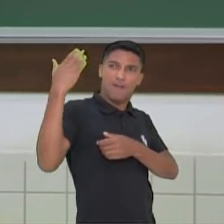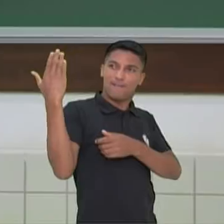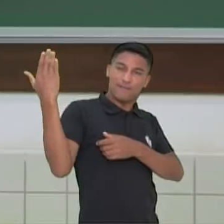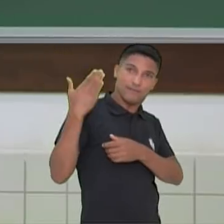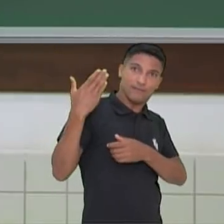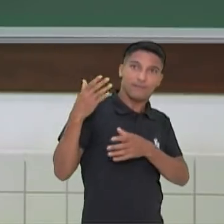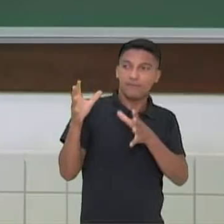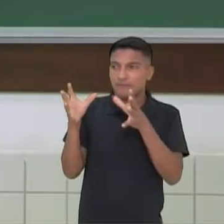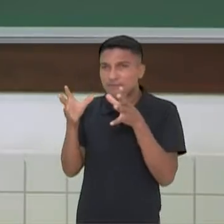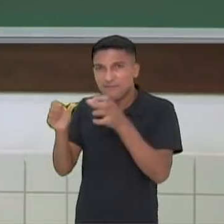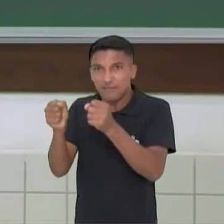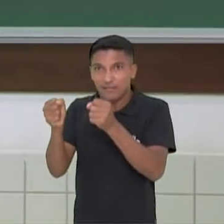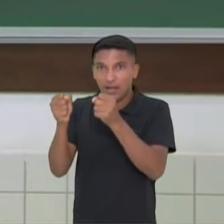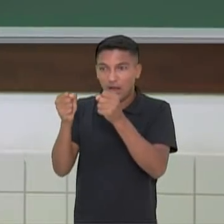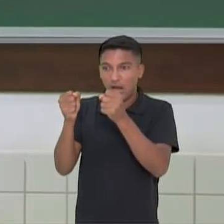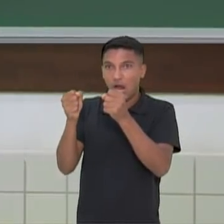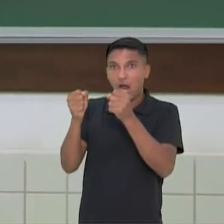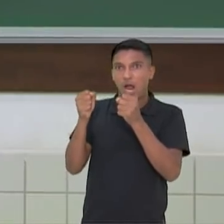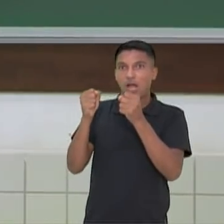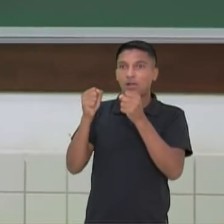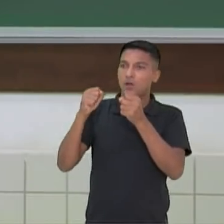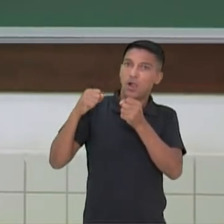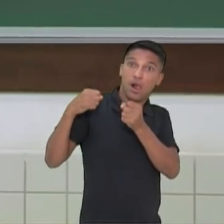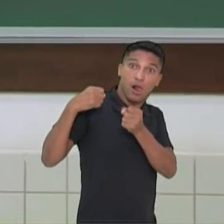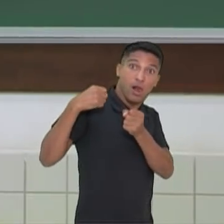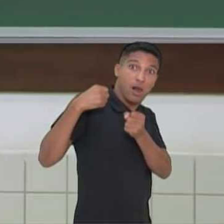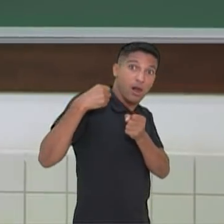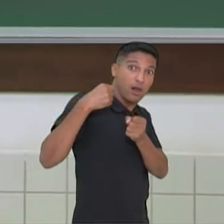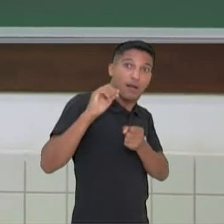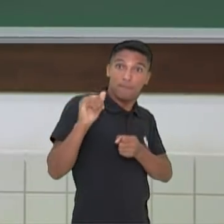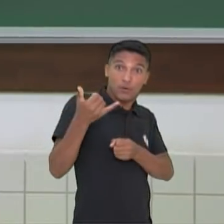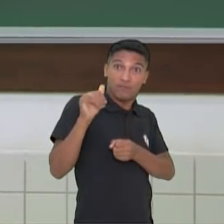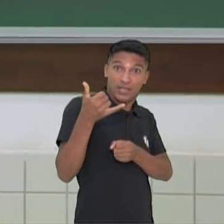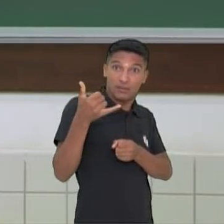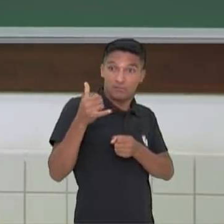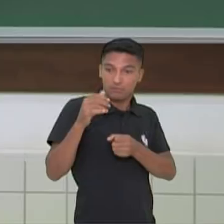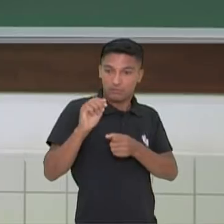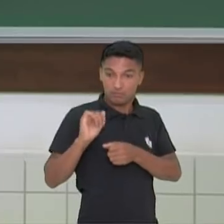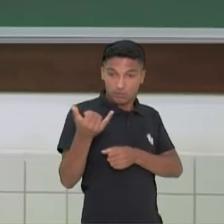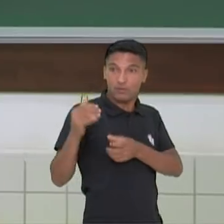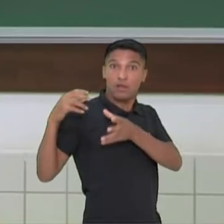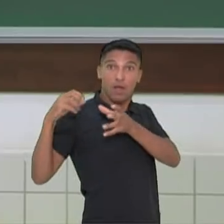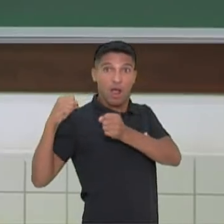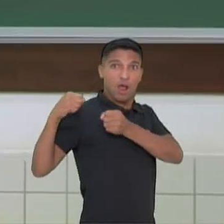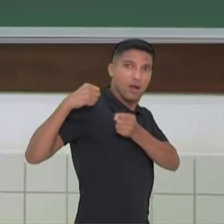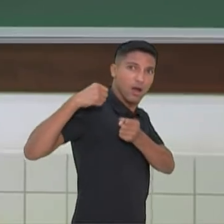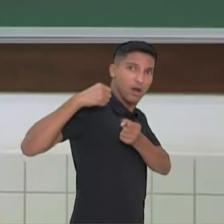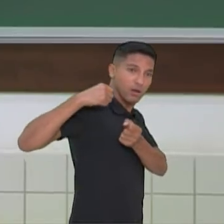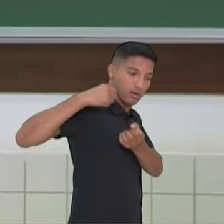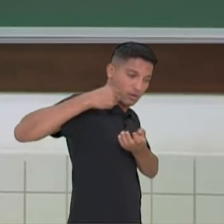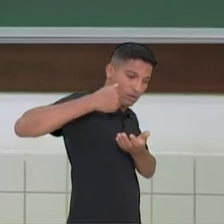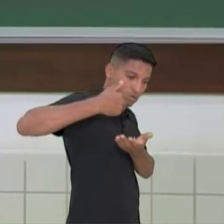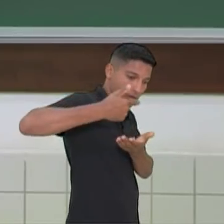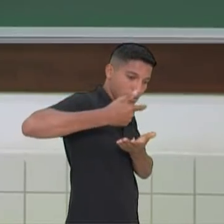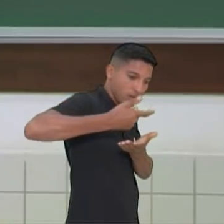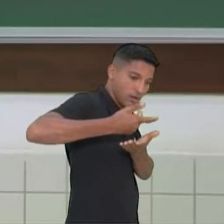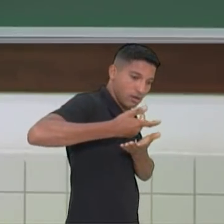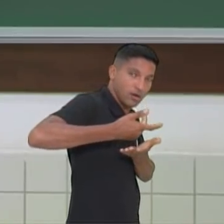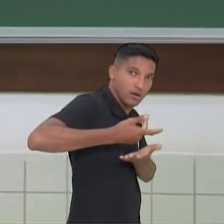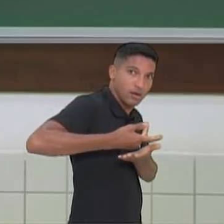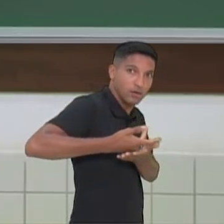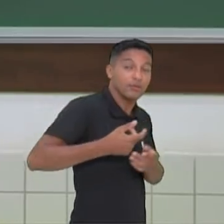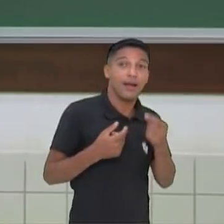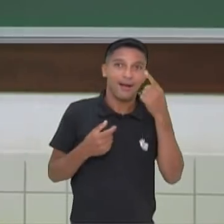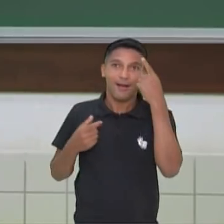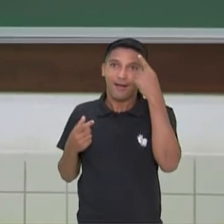fazer com que essa força retorne ao próprio atacante, derrubando ele no chão, né? Então essa é a ideia